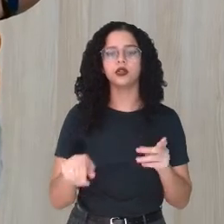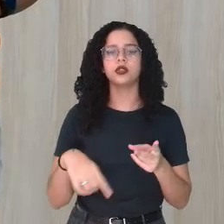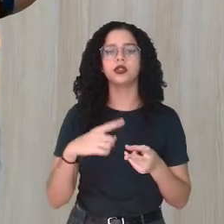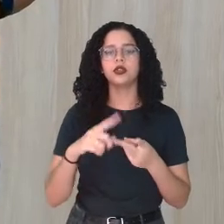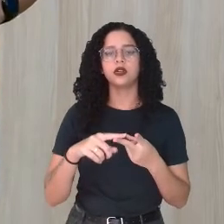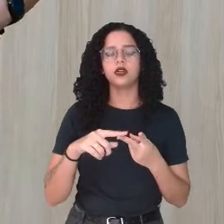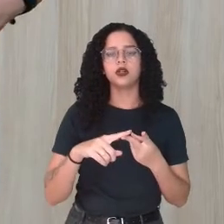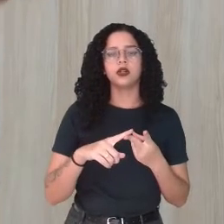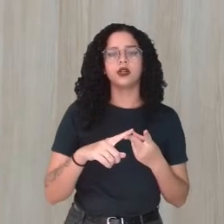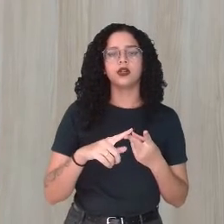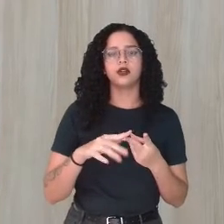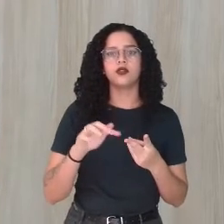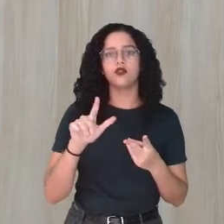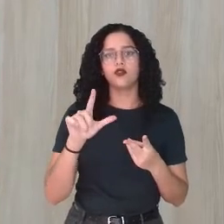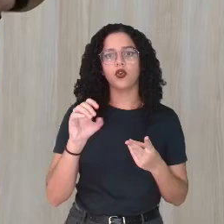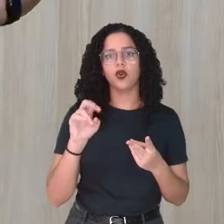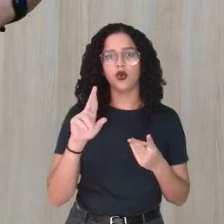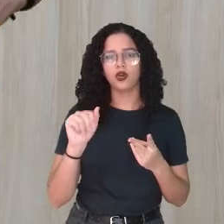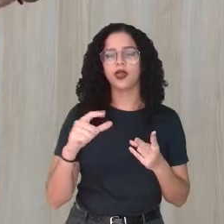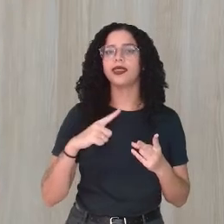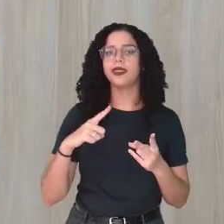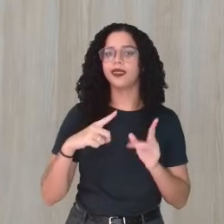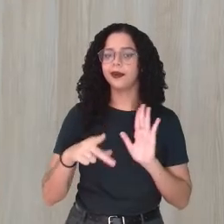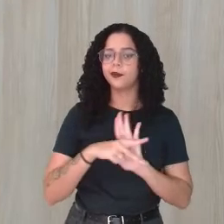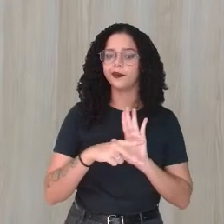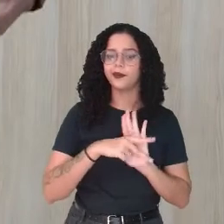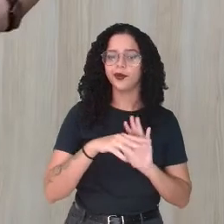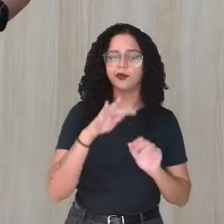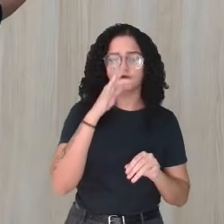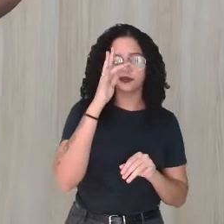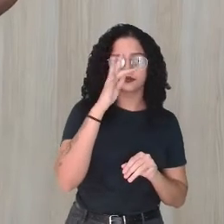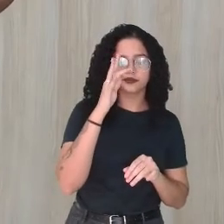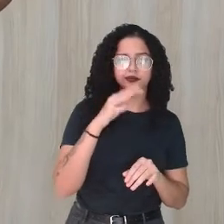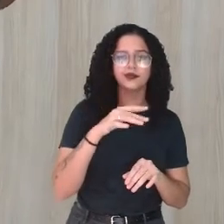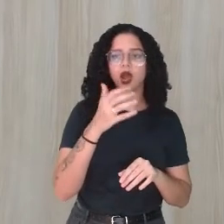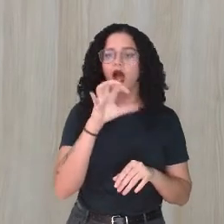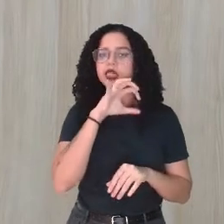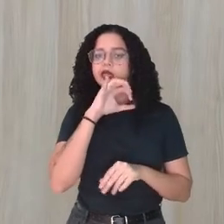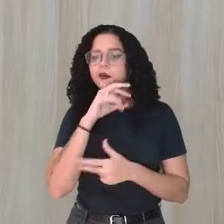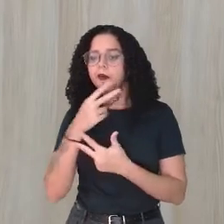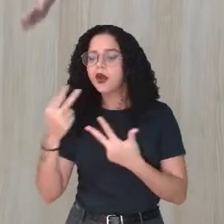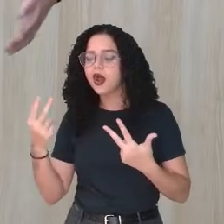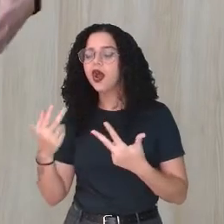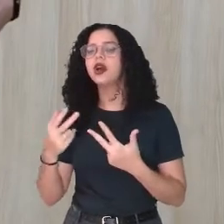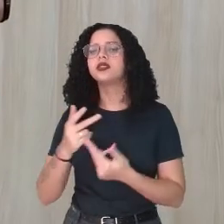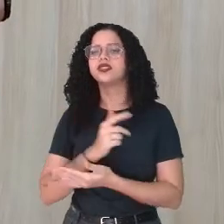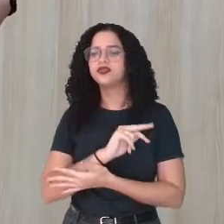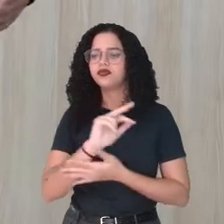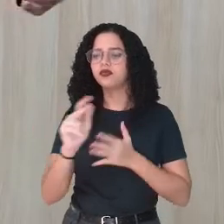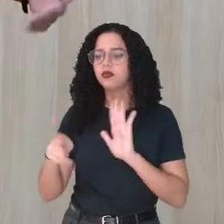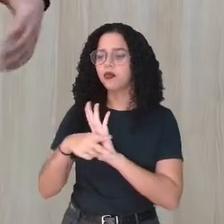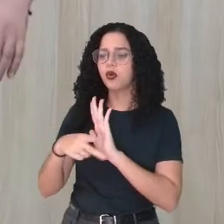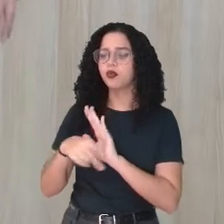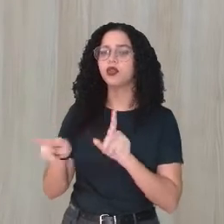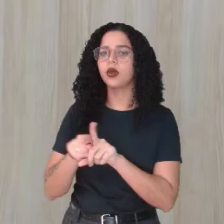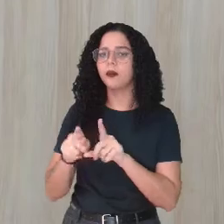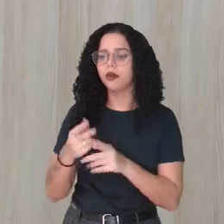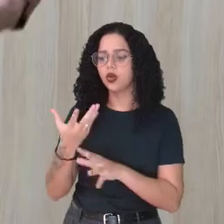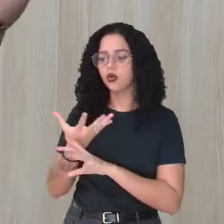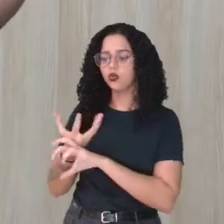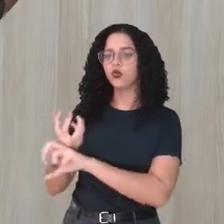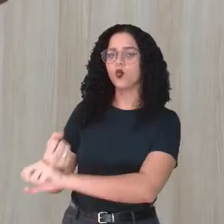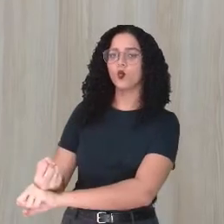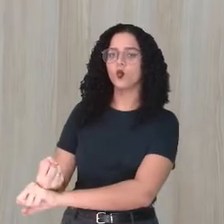né? Daí dessa região. O veado campeiro, o tamanduá bandeira, o tatu da canastra, né? Tatu canastra ou tatu